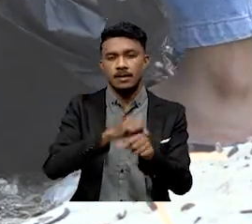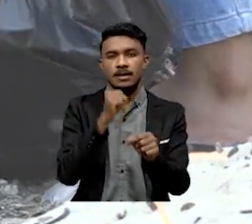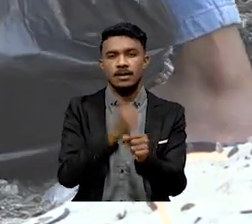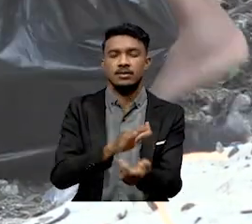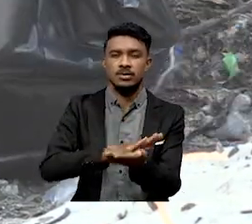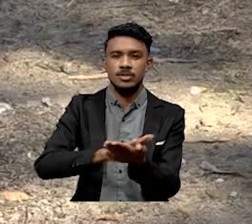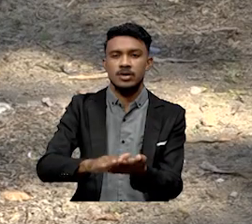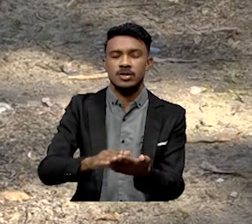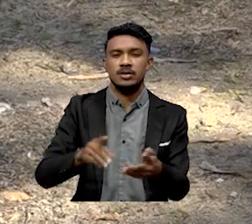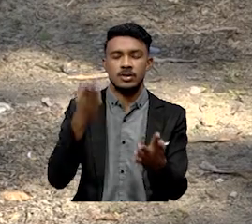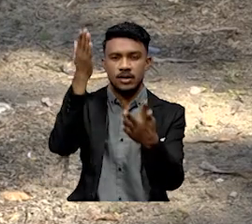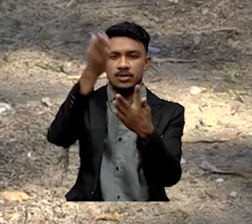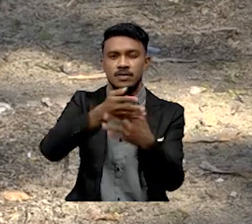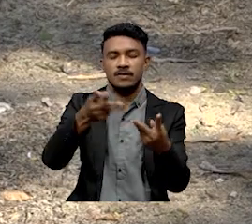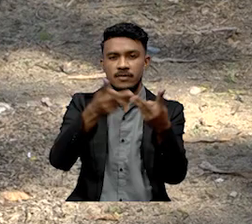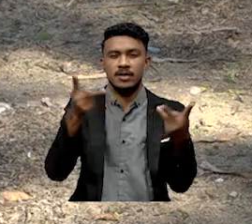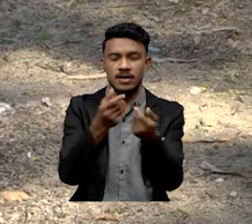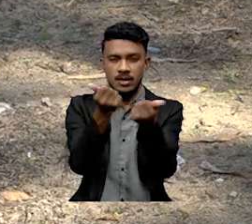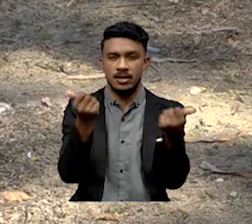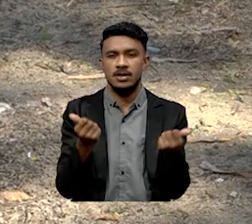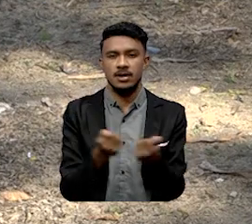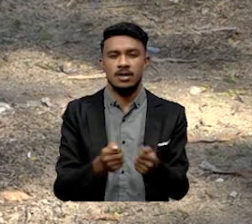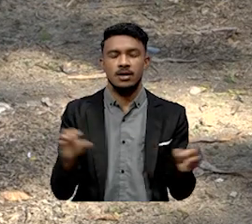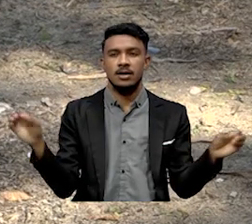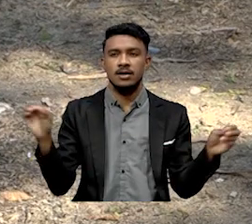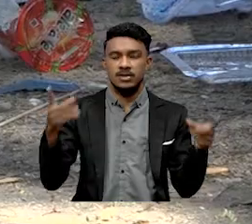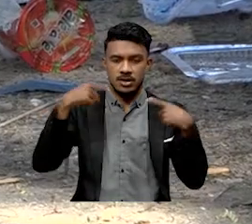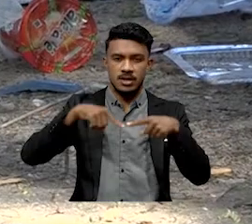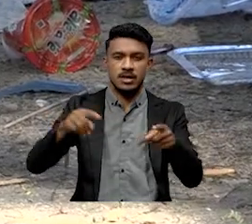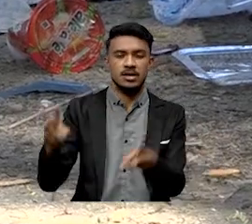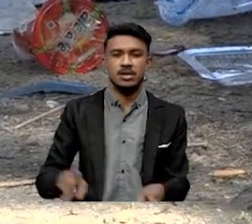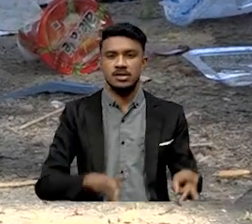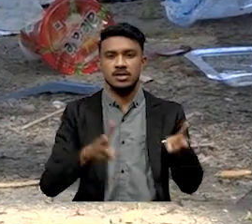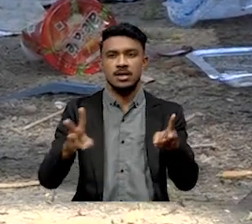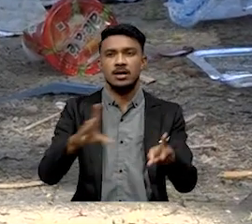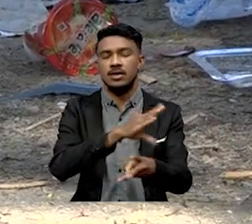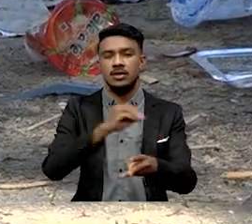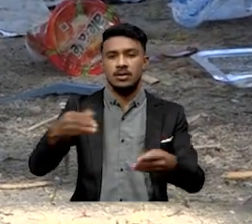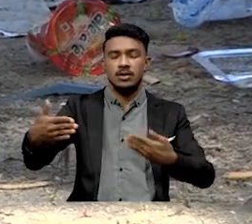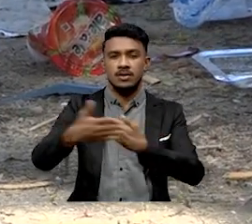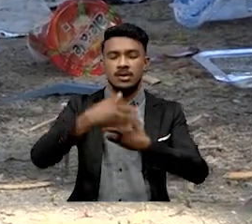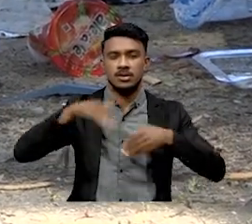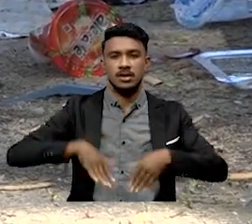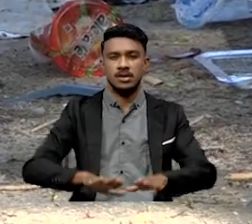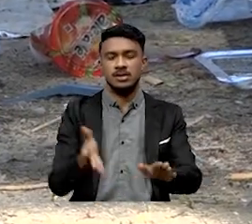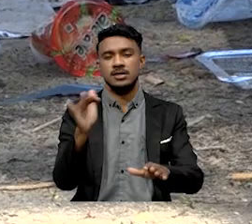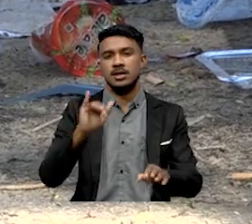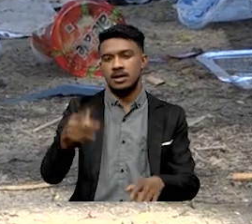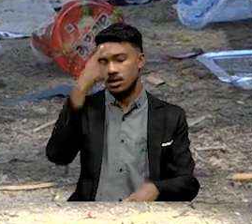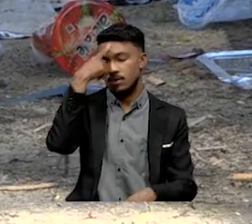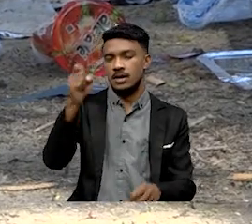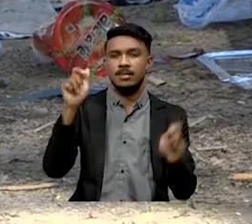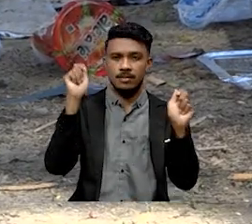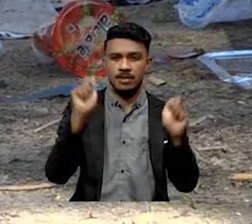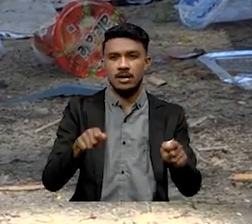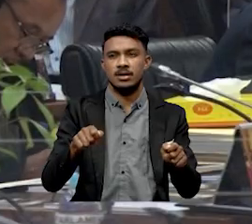limpeza tamba sai bairro regularmente, lá os concentra dete estrada protocolo que a tassibum será. Tamba ne mak se bele